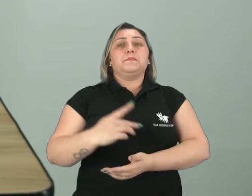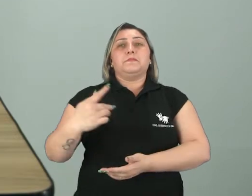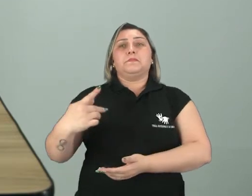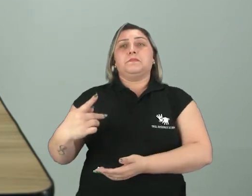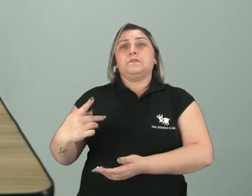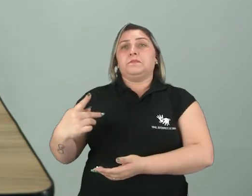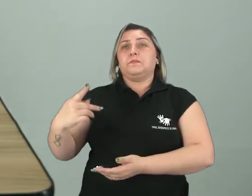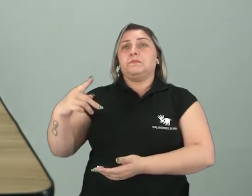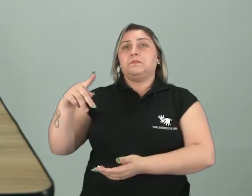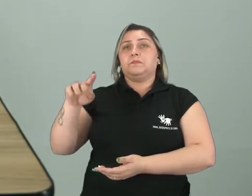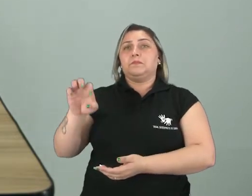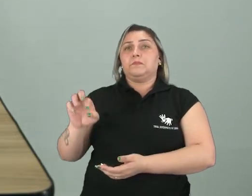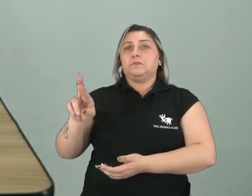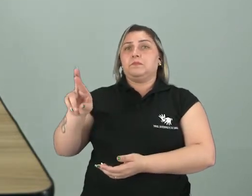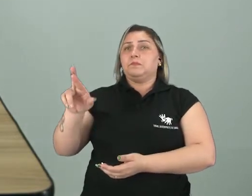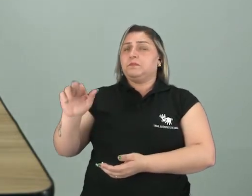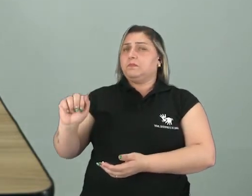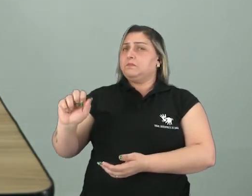sons